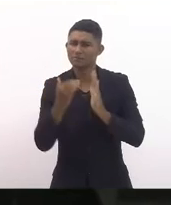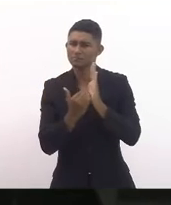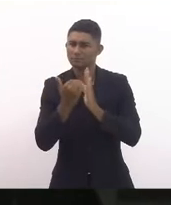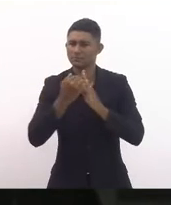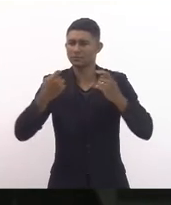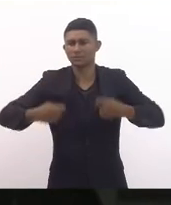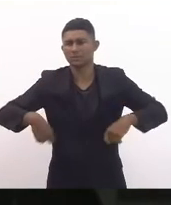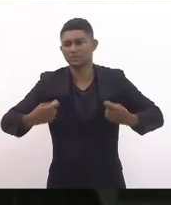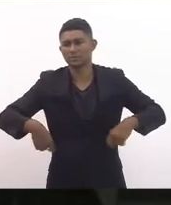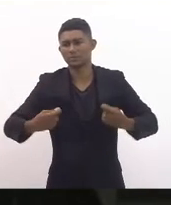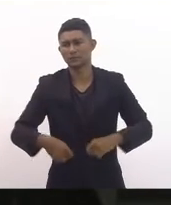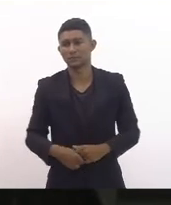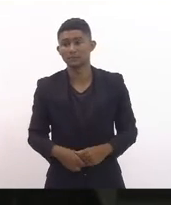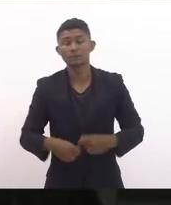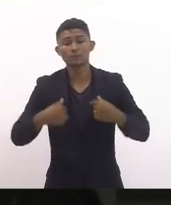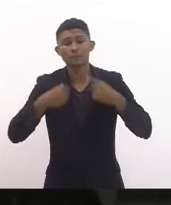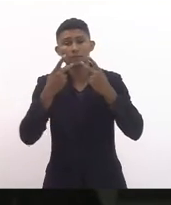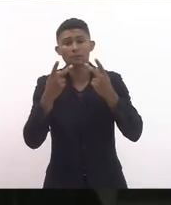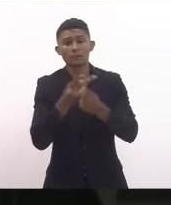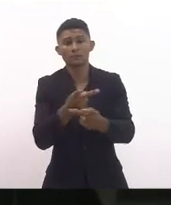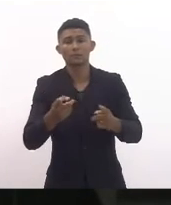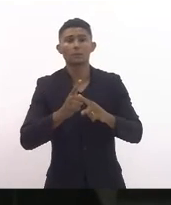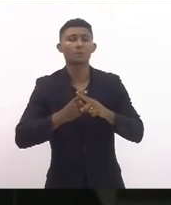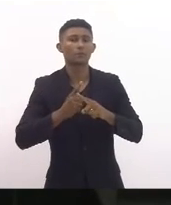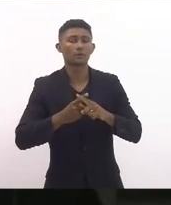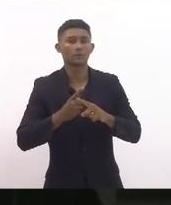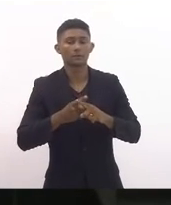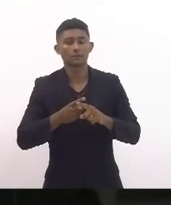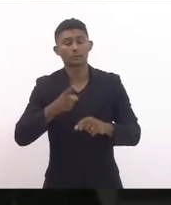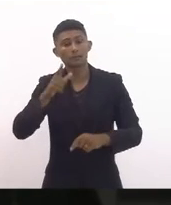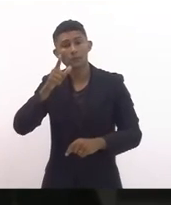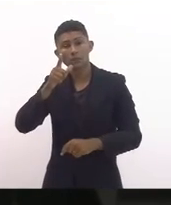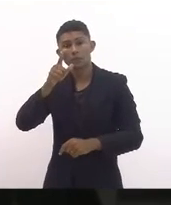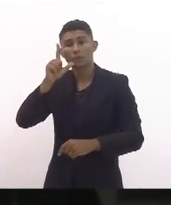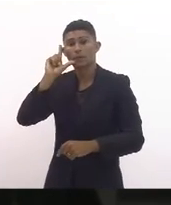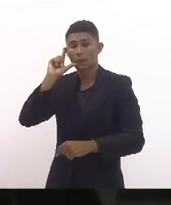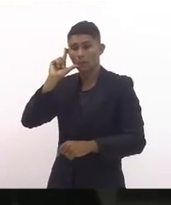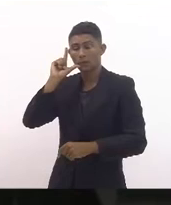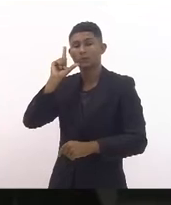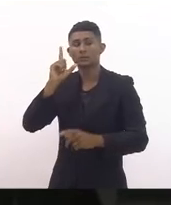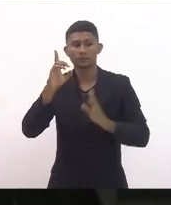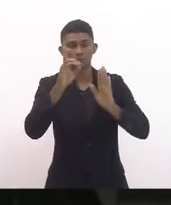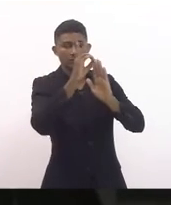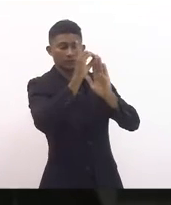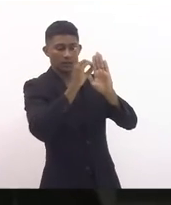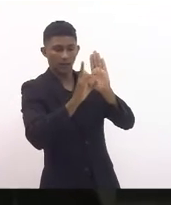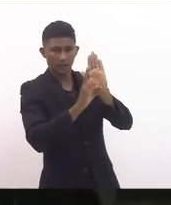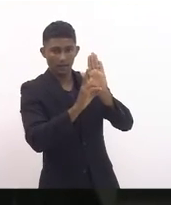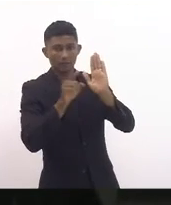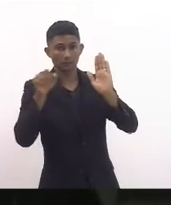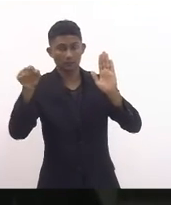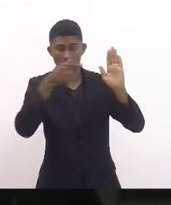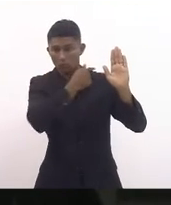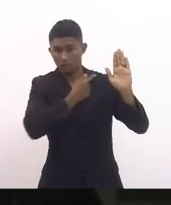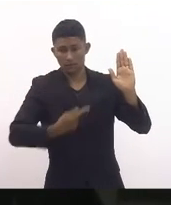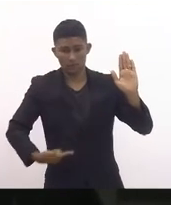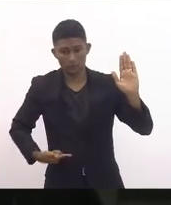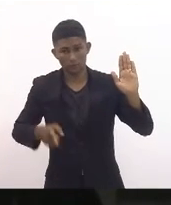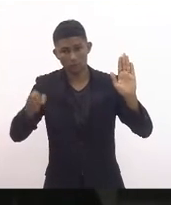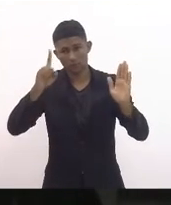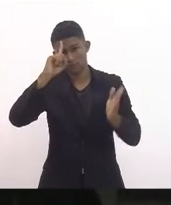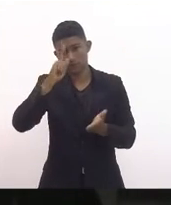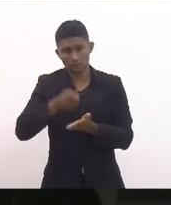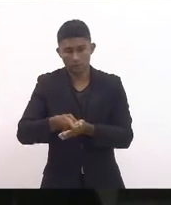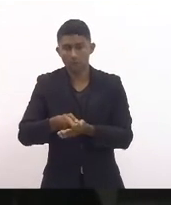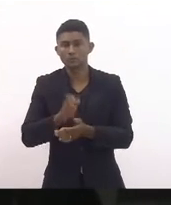então falando isso porque ontem Saiu um decreto do governador publicando